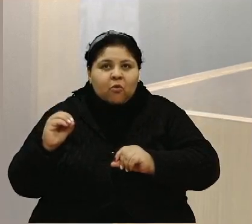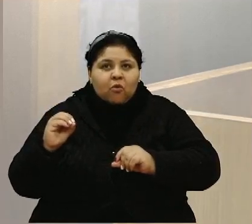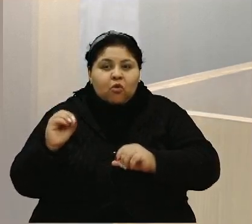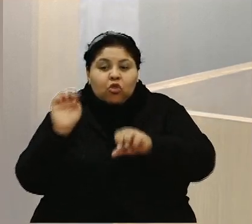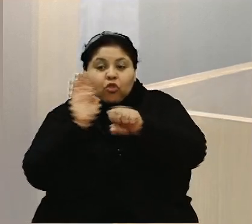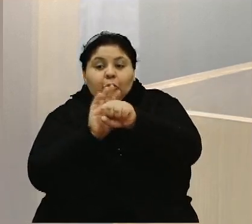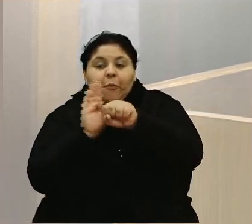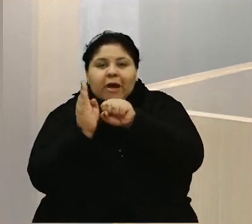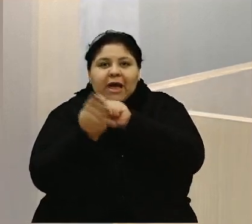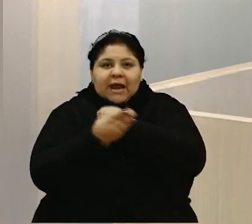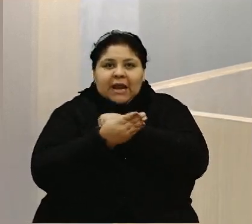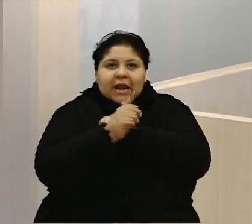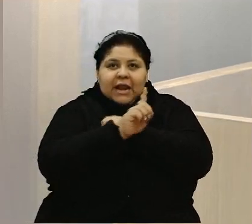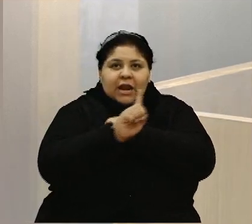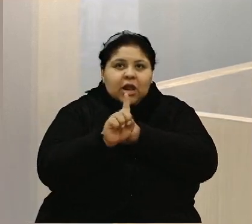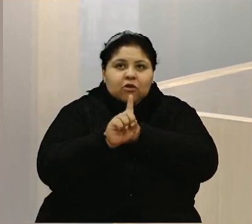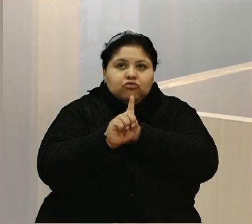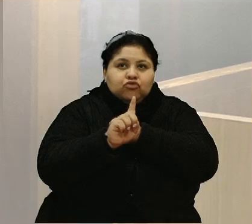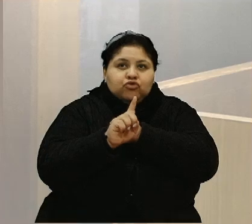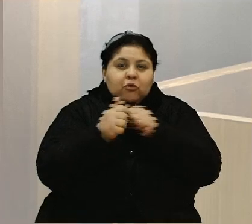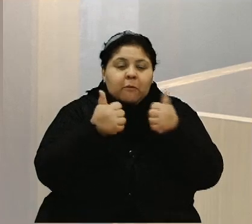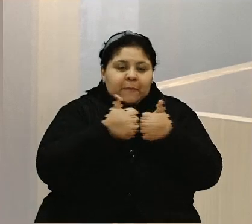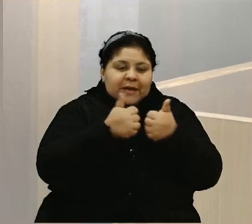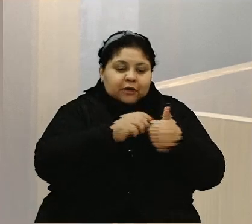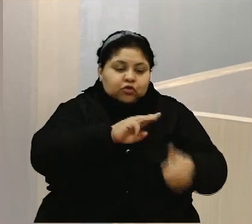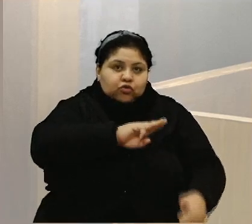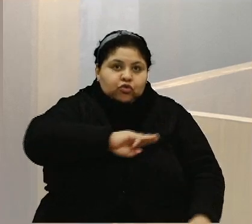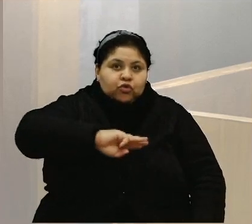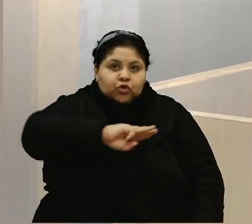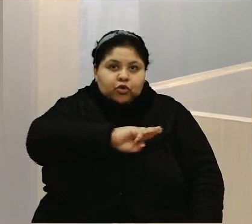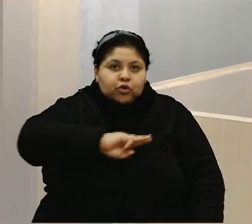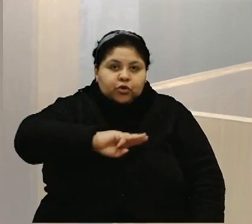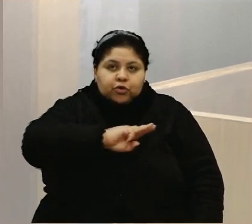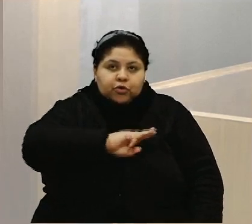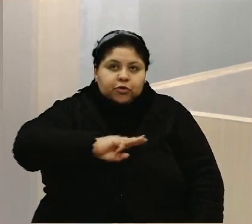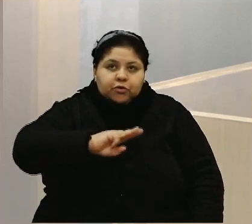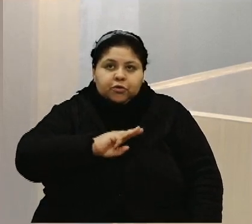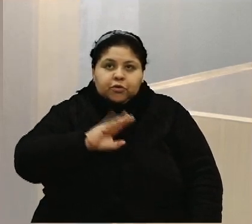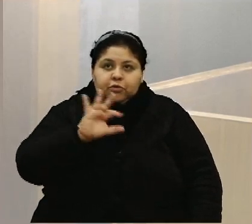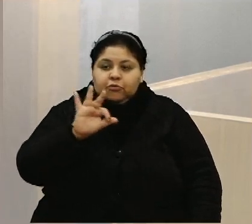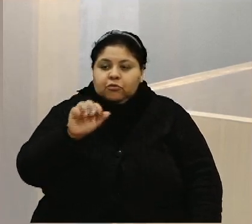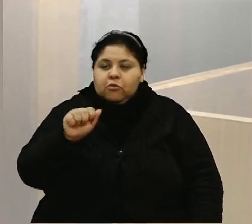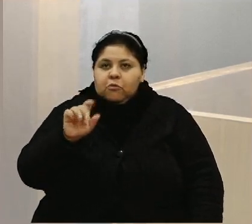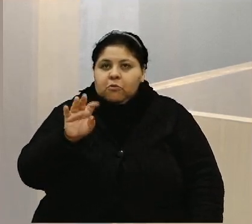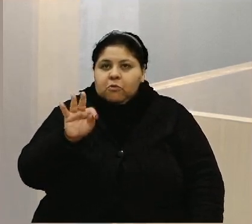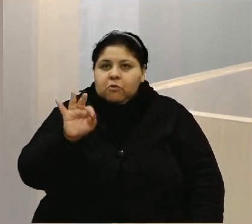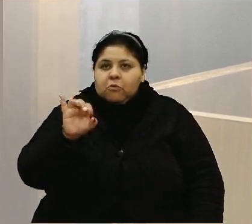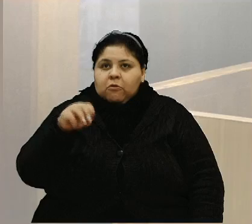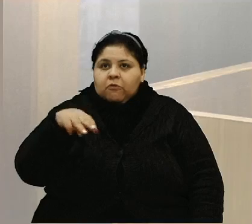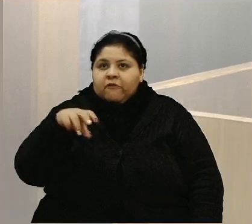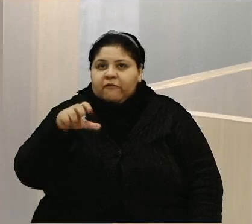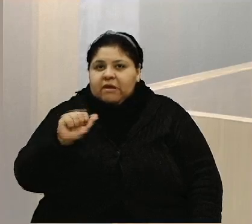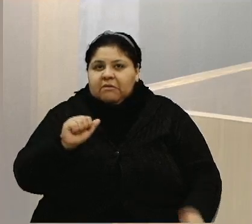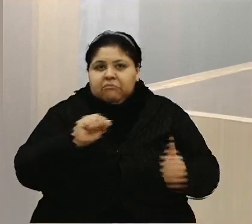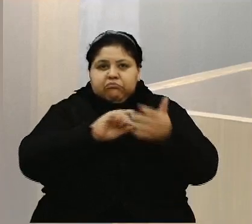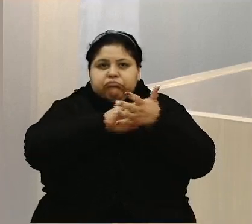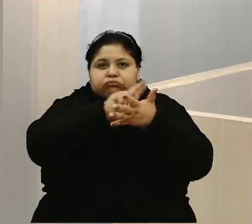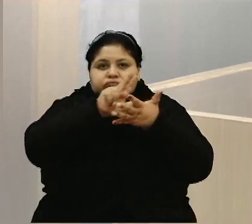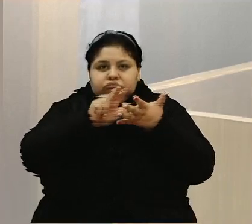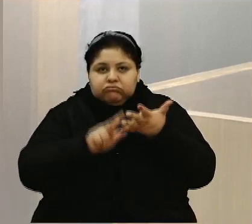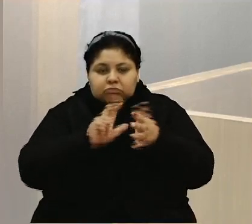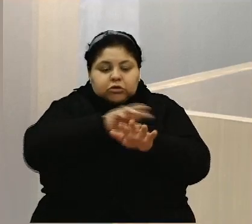Planalto, não só na Avenida Marco Polo, na Nossa Senhora de Fátima, do Carmo, na Francisca Cabrini,